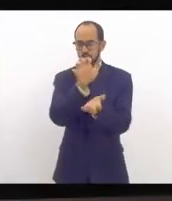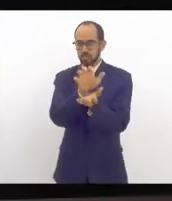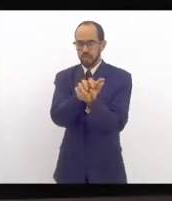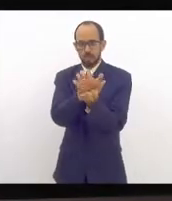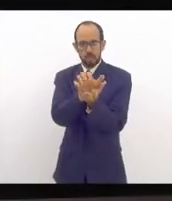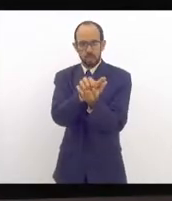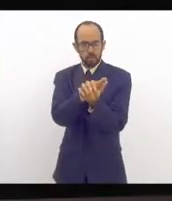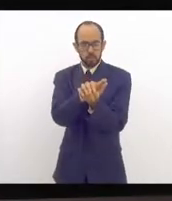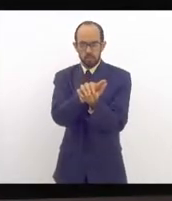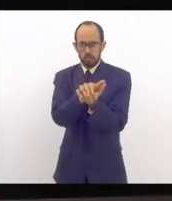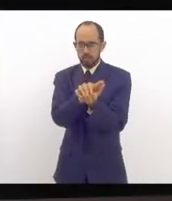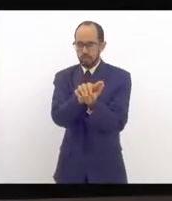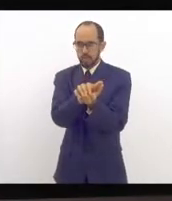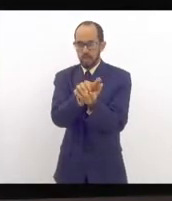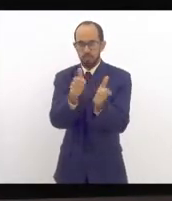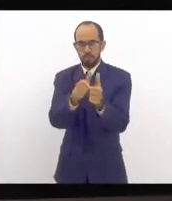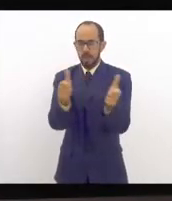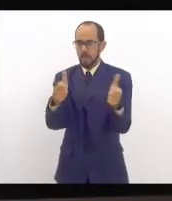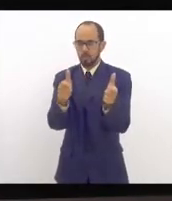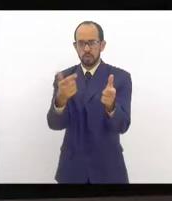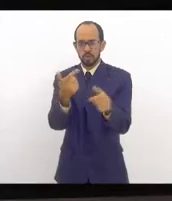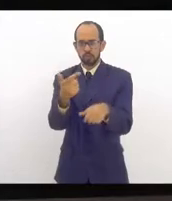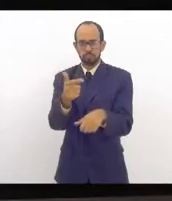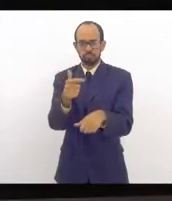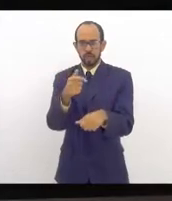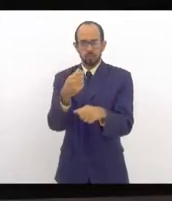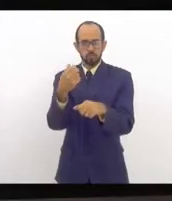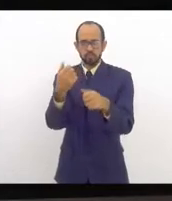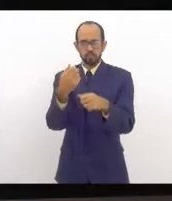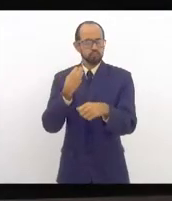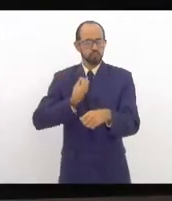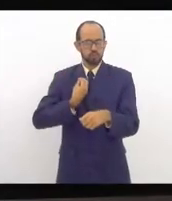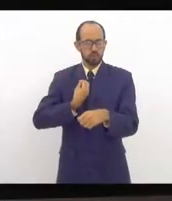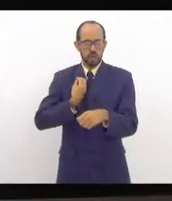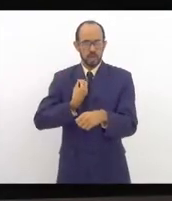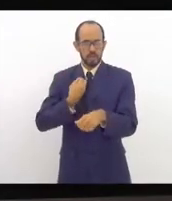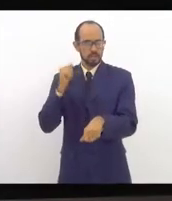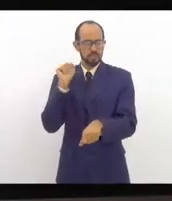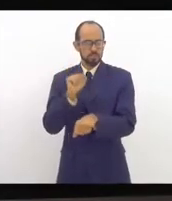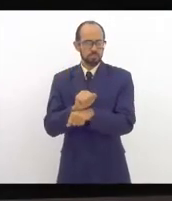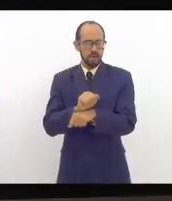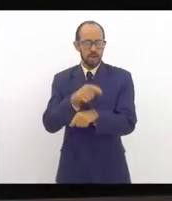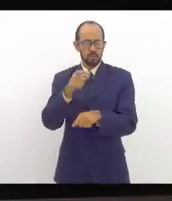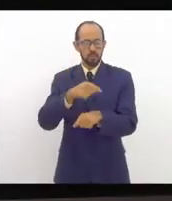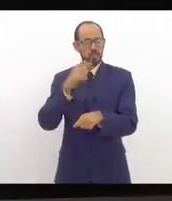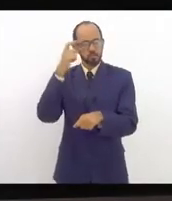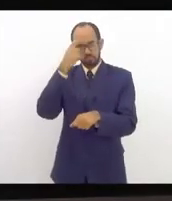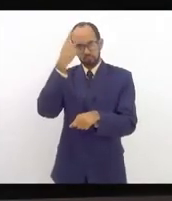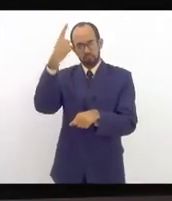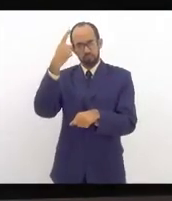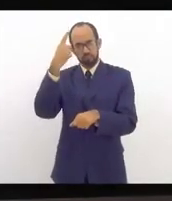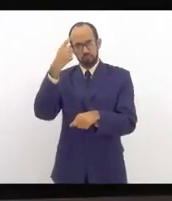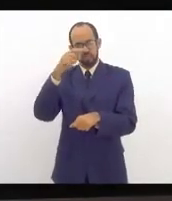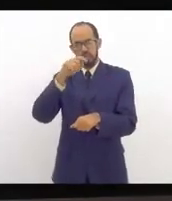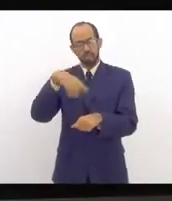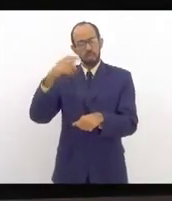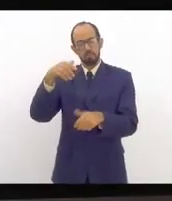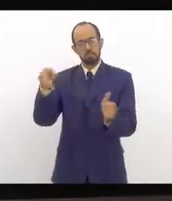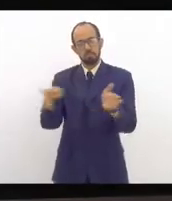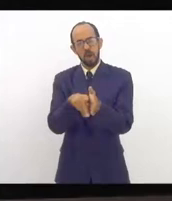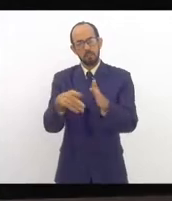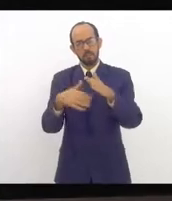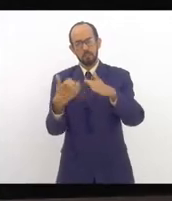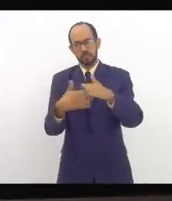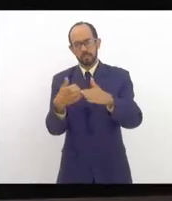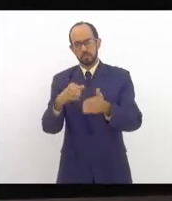funcionando mais como Expresso Eles pagam nas situações de acordo com o horário definido pela própria SuperVia e os investimentos que